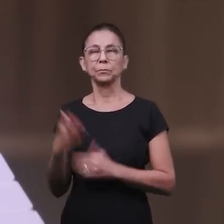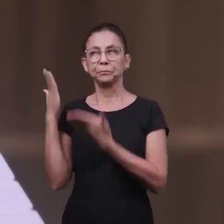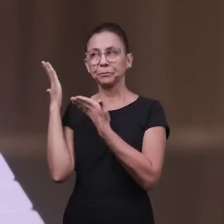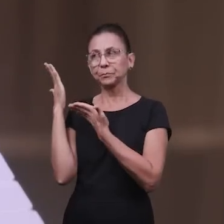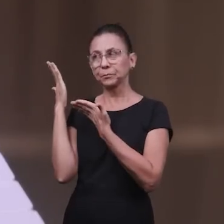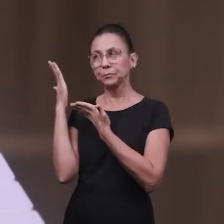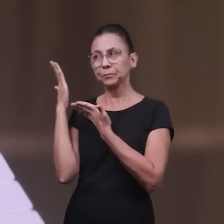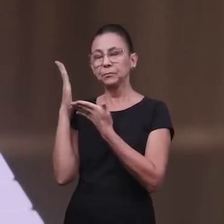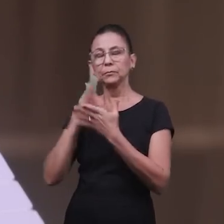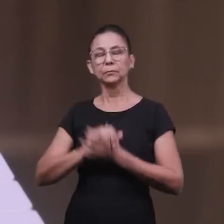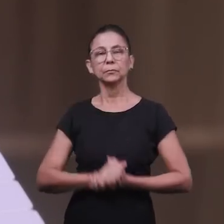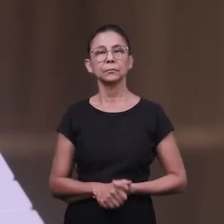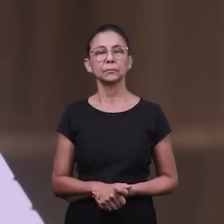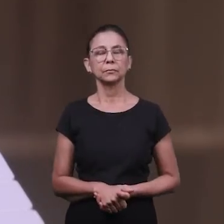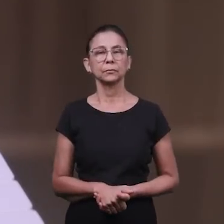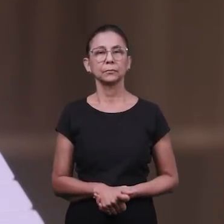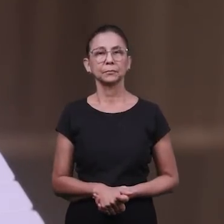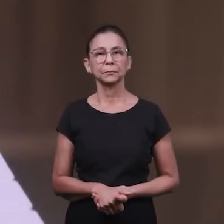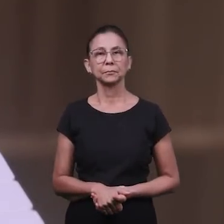Sol maior.